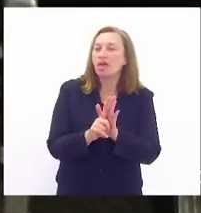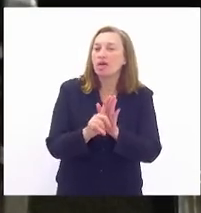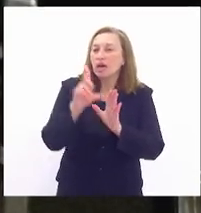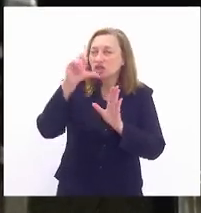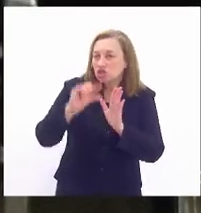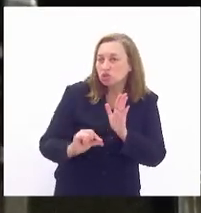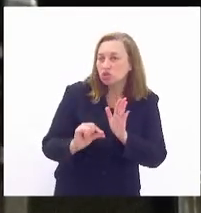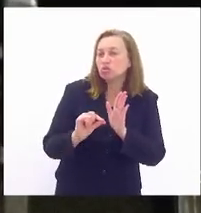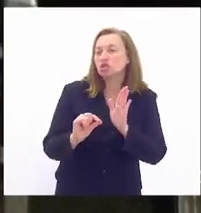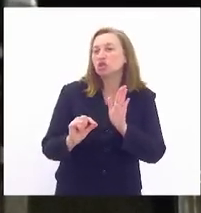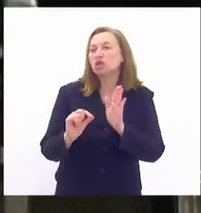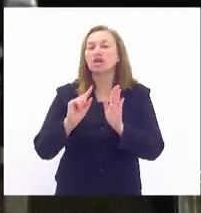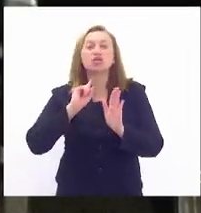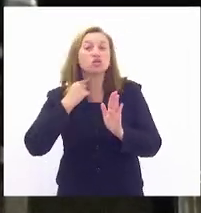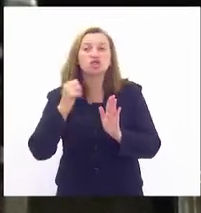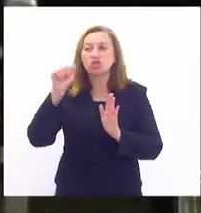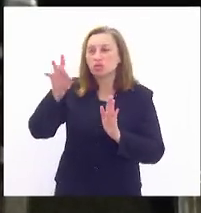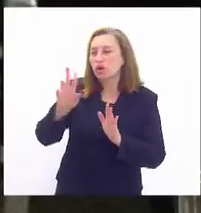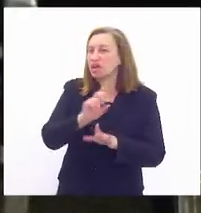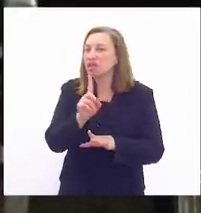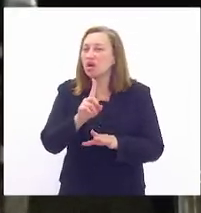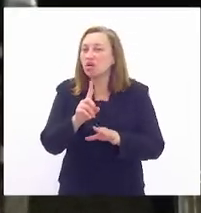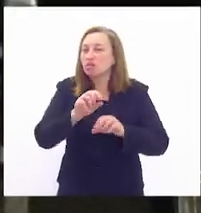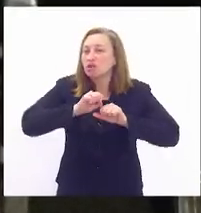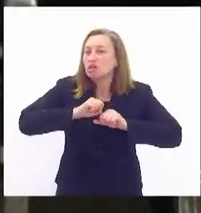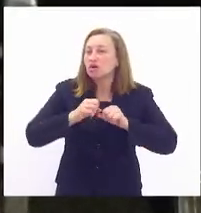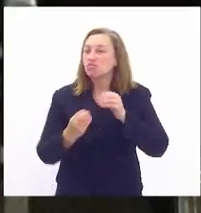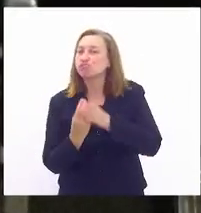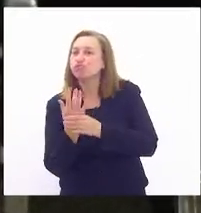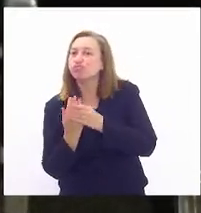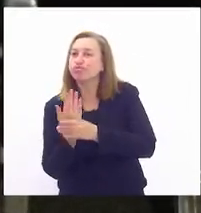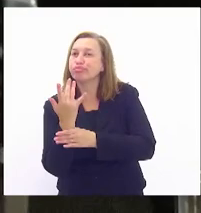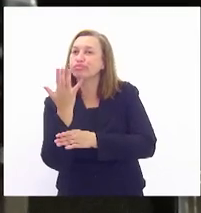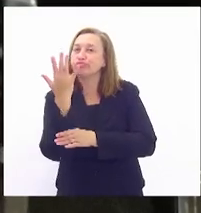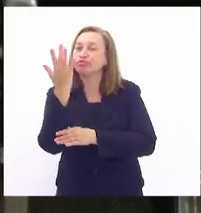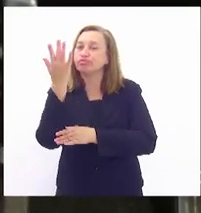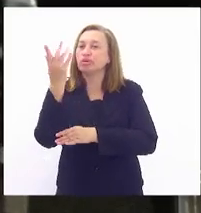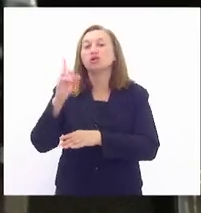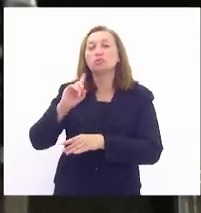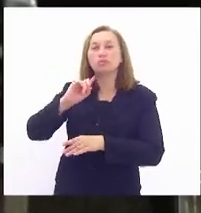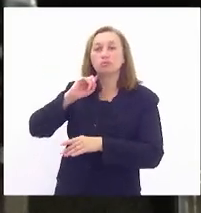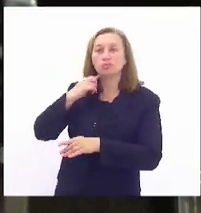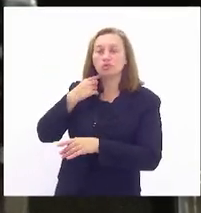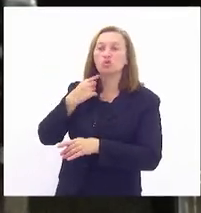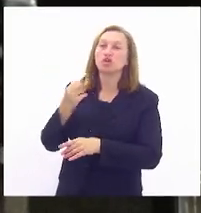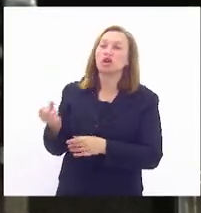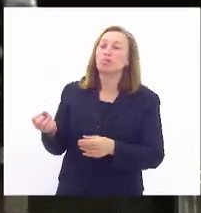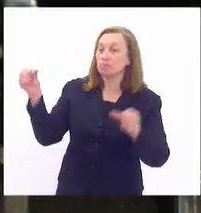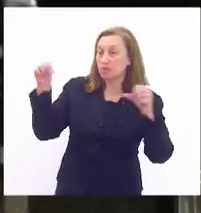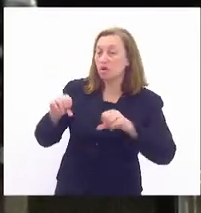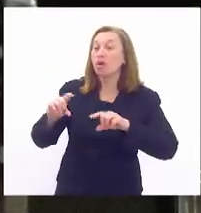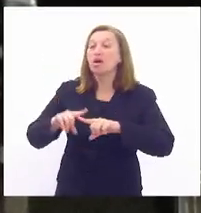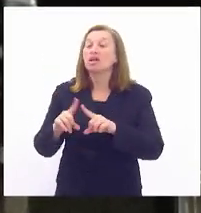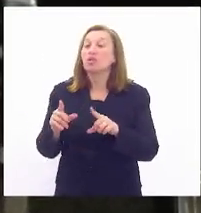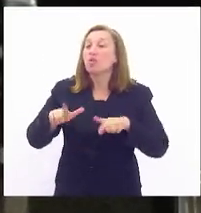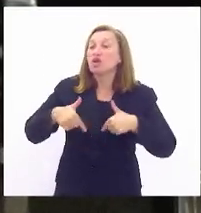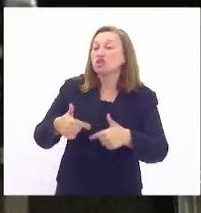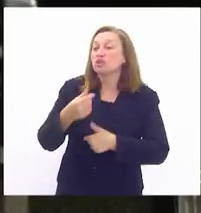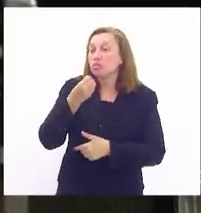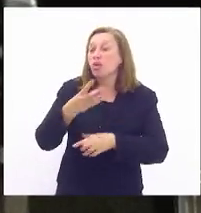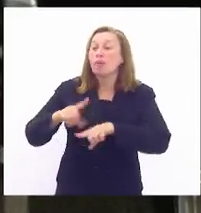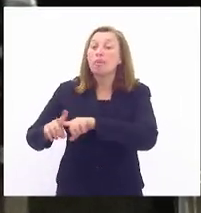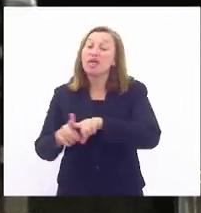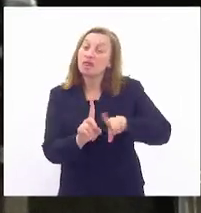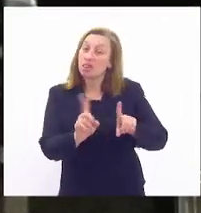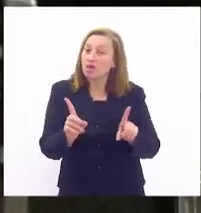poluição e não colocar os poluentes para fora. Isso é uma ação boa que a CSM faz, mas não é